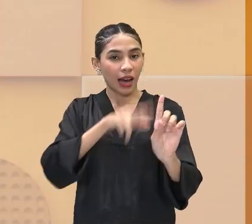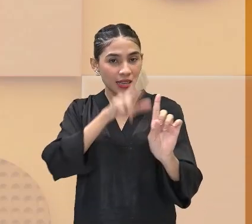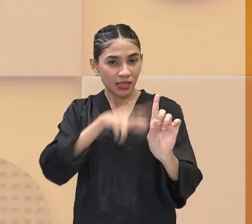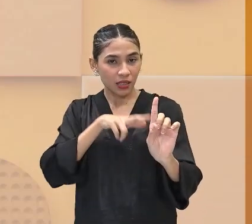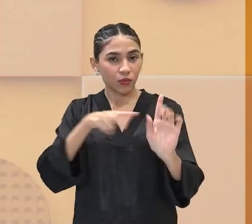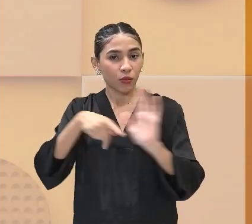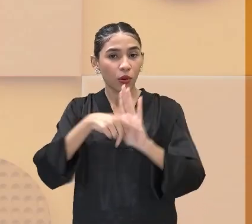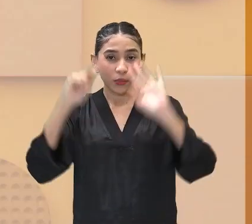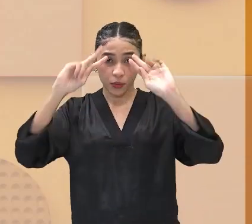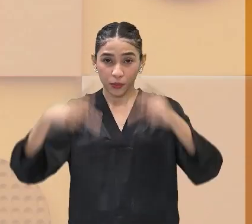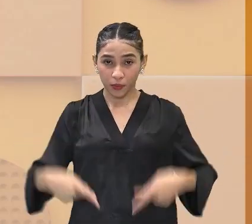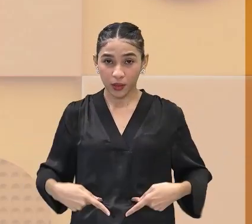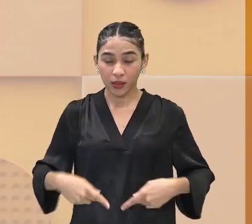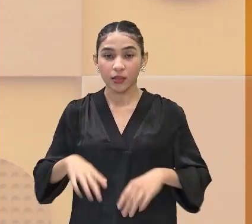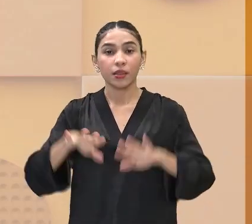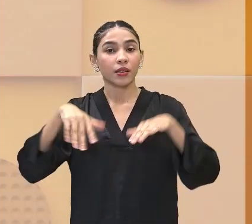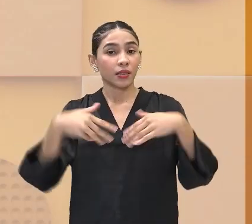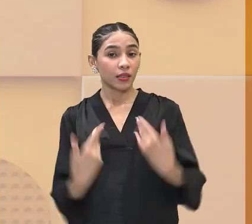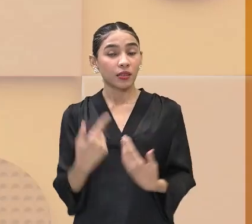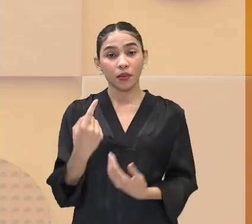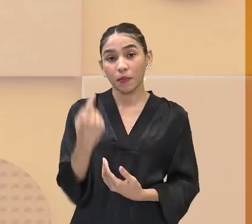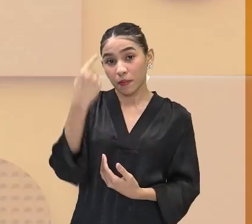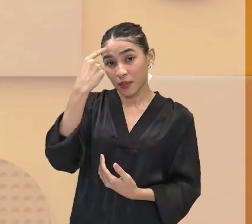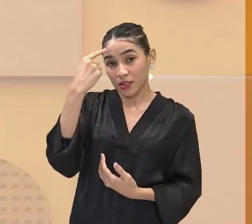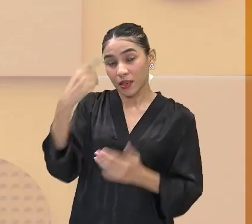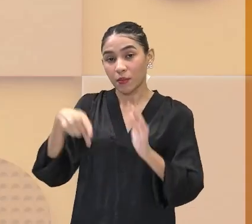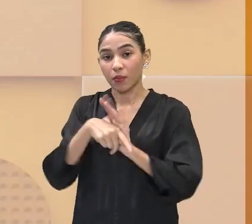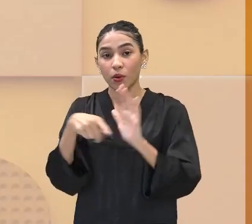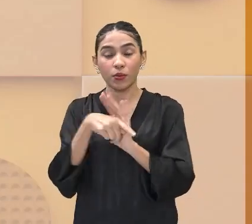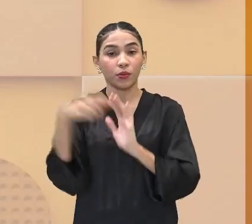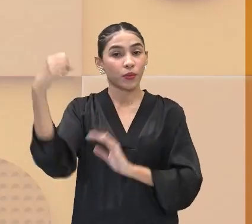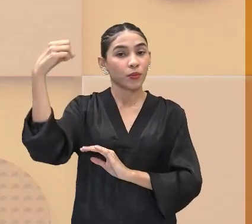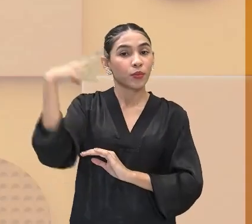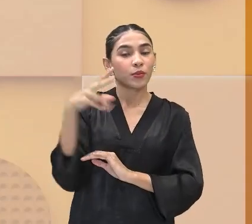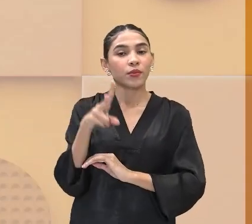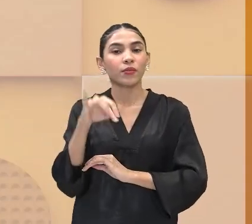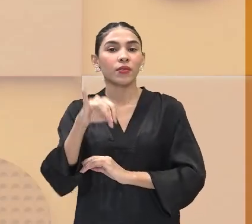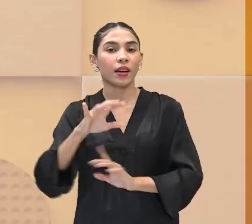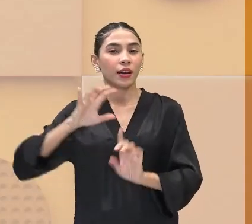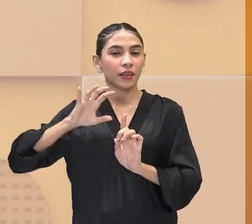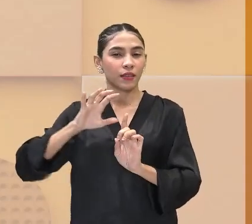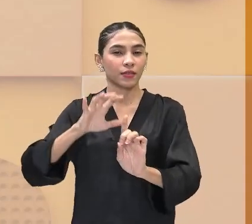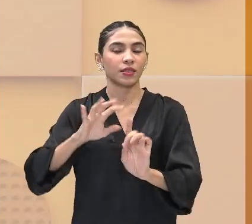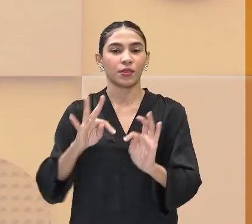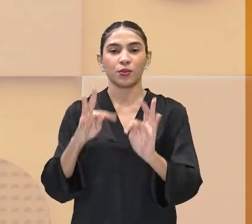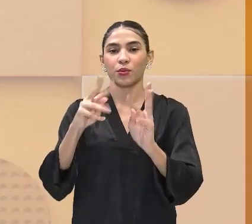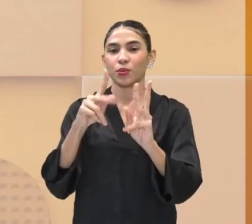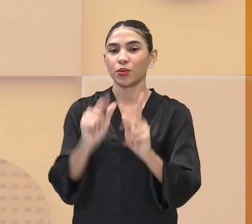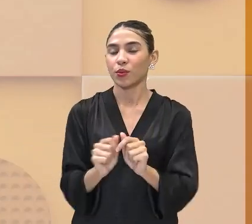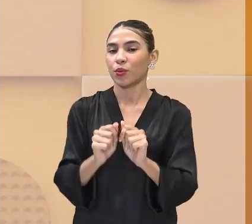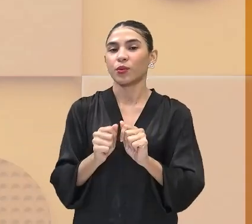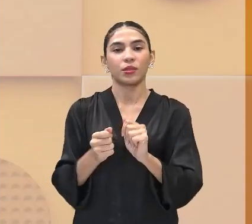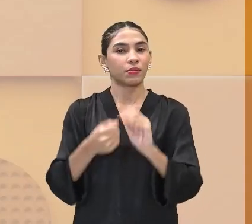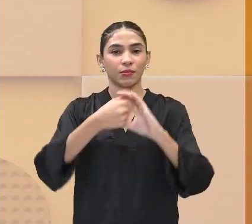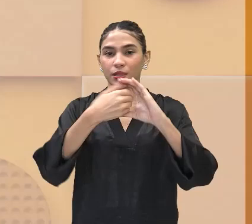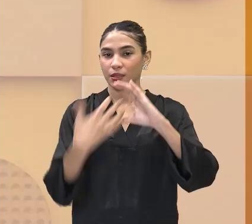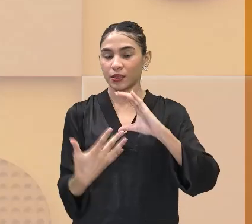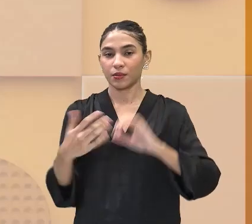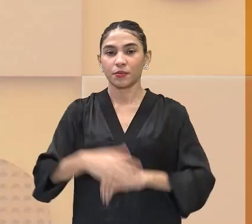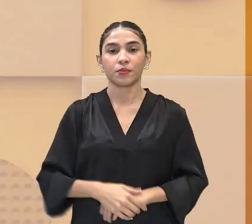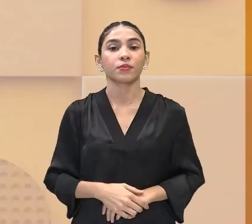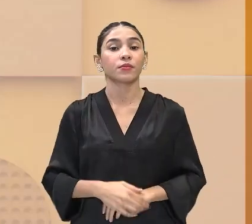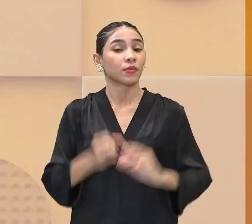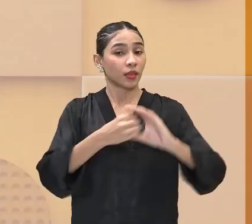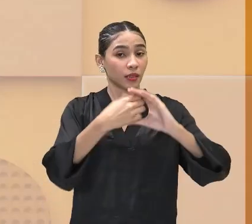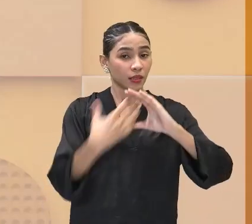humana. E esse pensar iluminista, ele vai influenciar em todos os aspectos. Nos